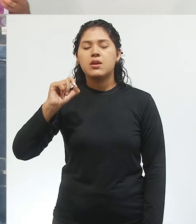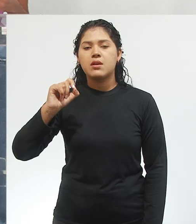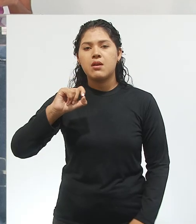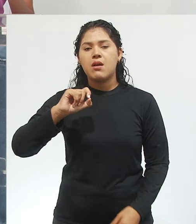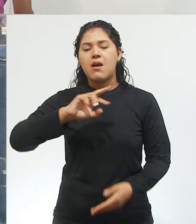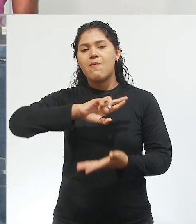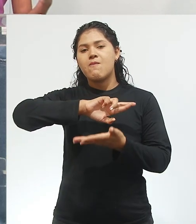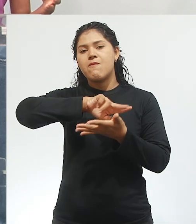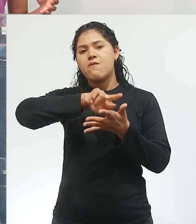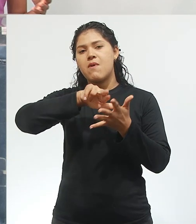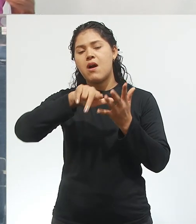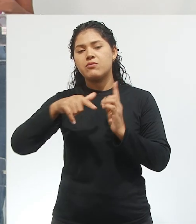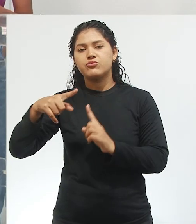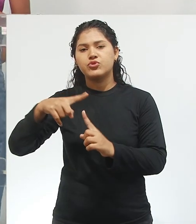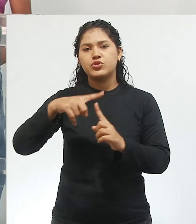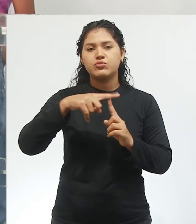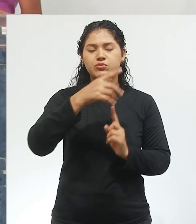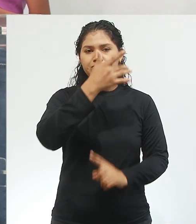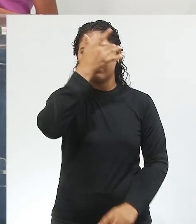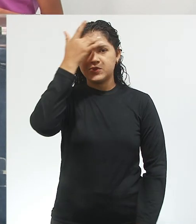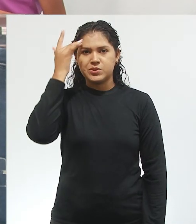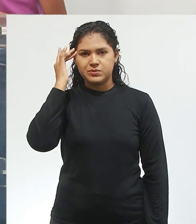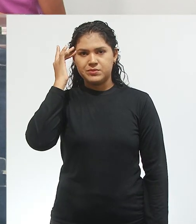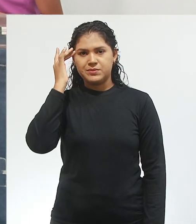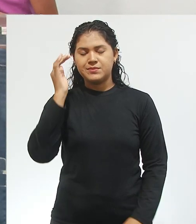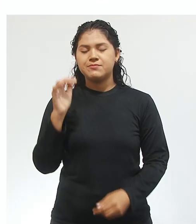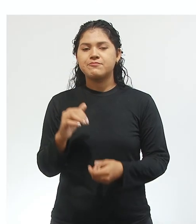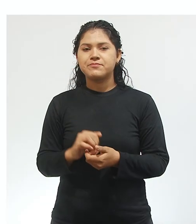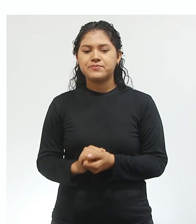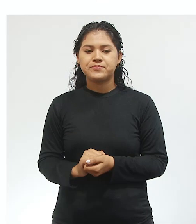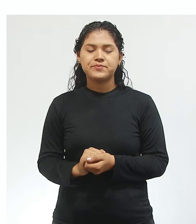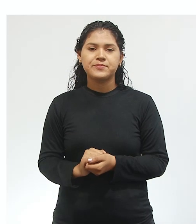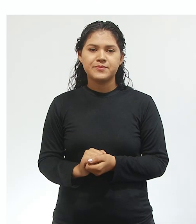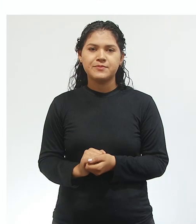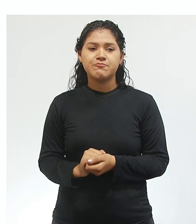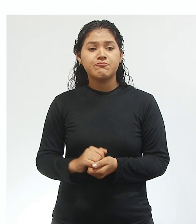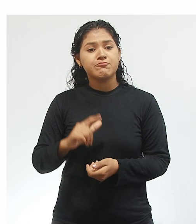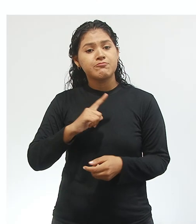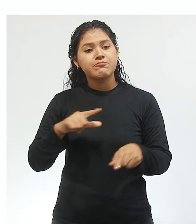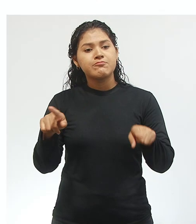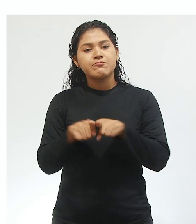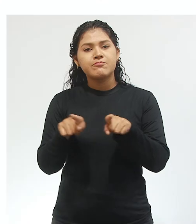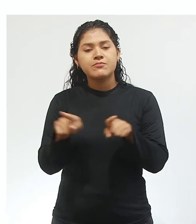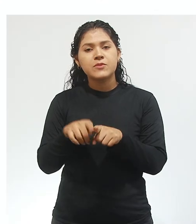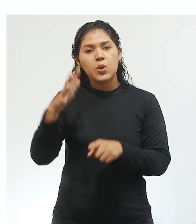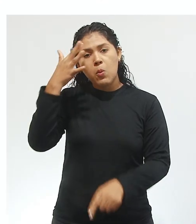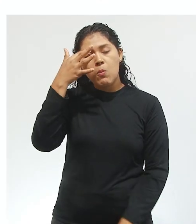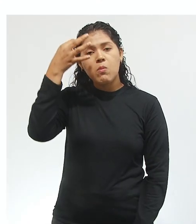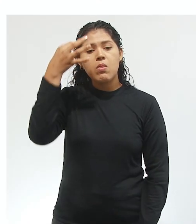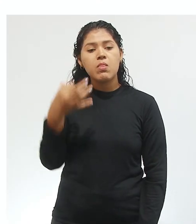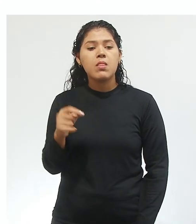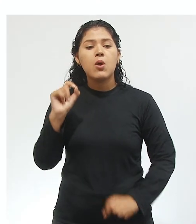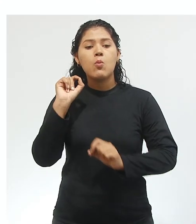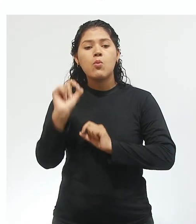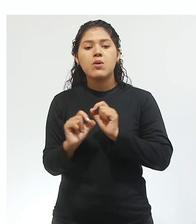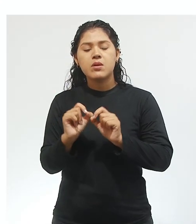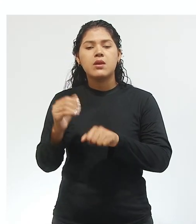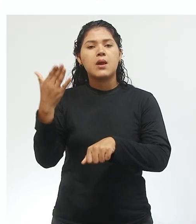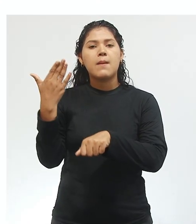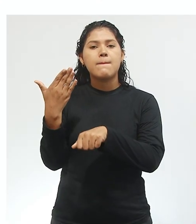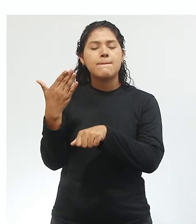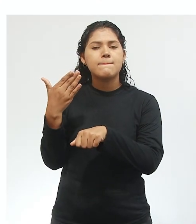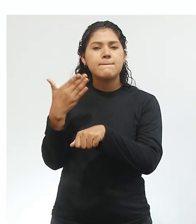pluralidade, dos sujeitos. Mais adiante, nós também vamos compreender que as